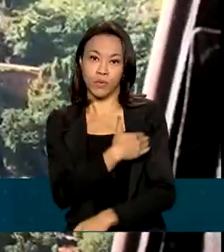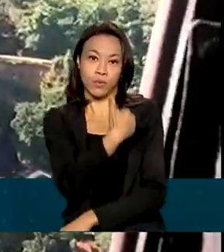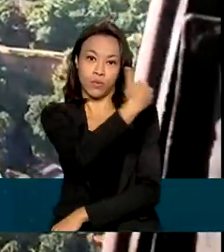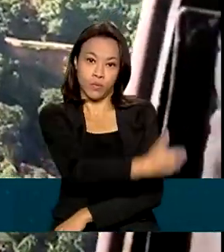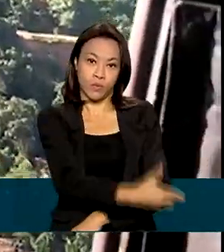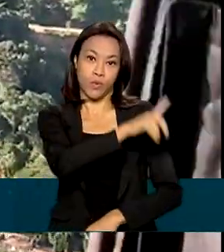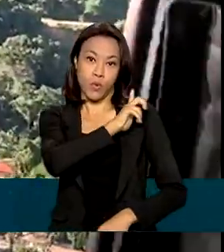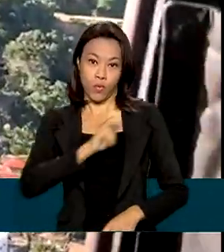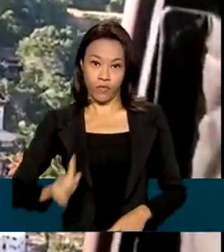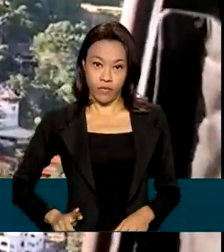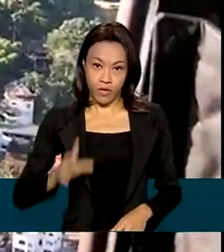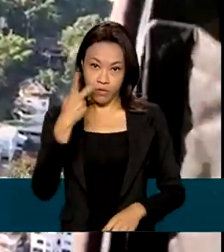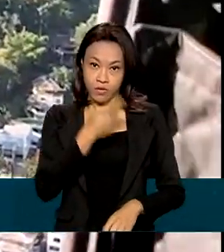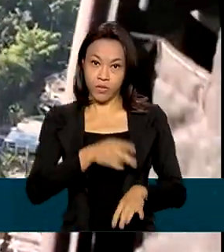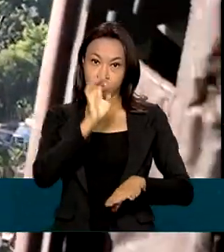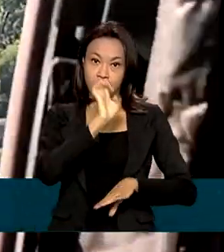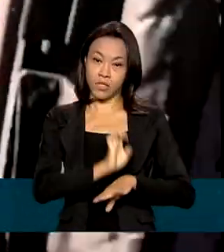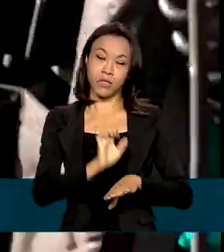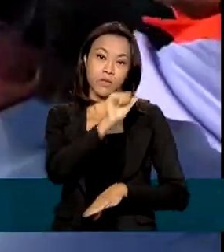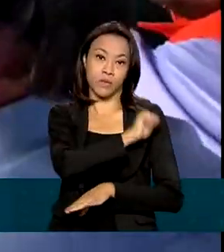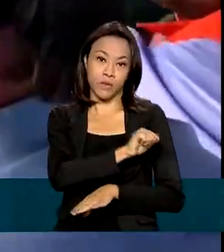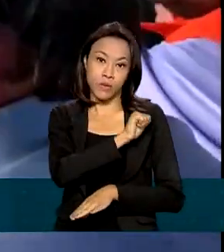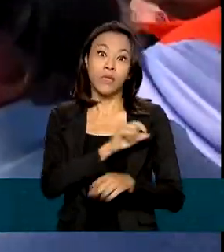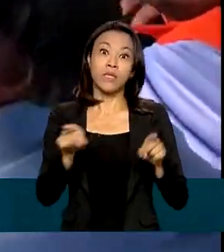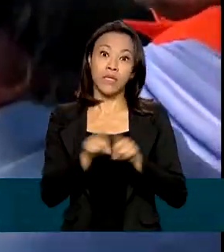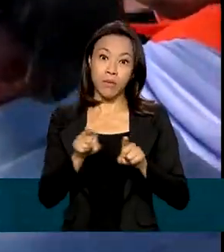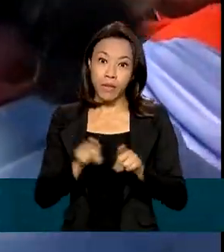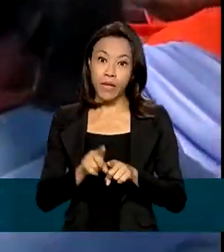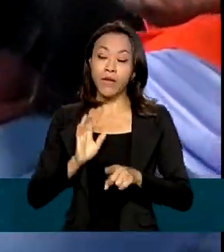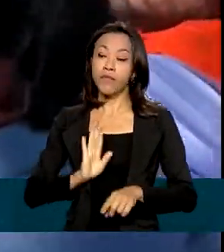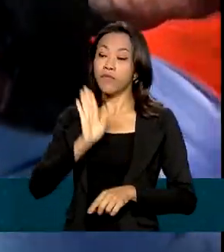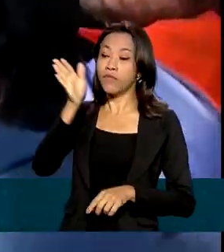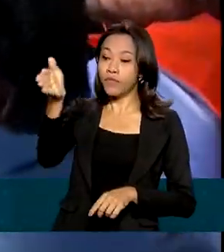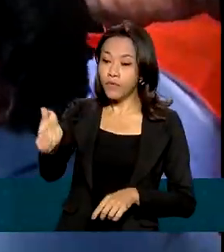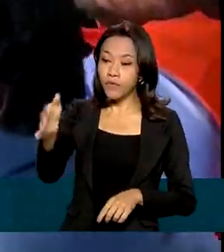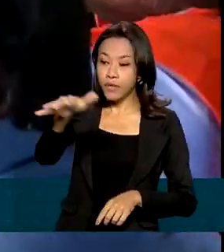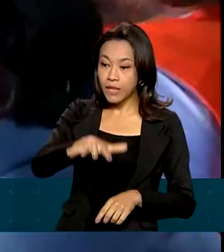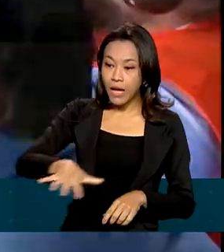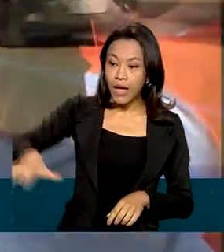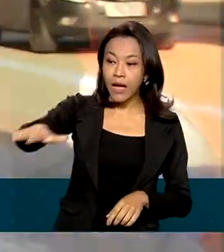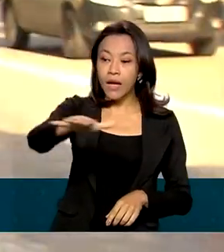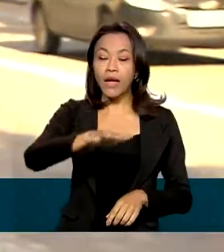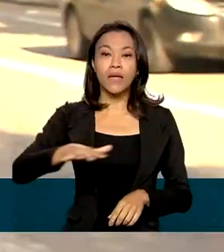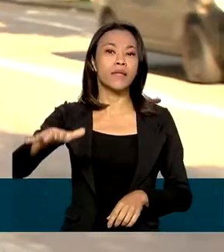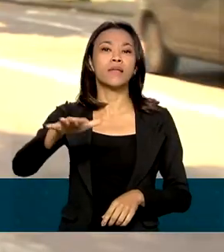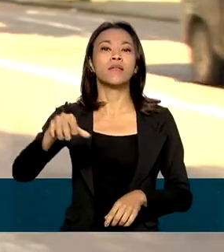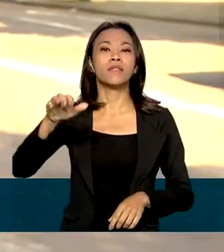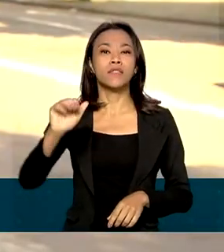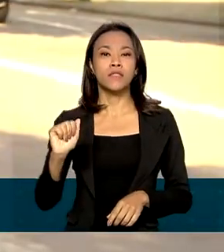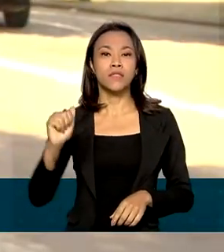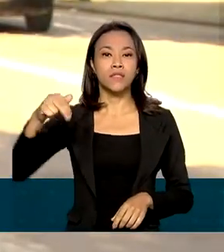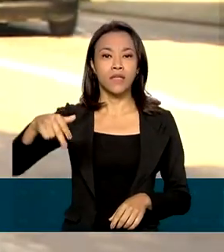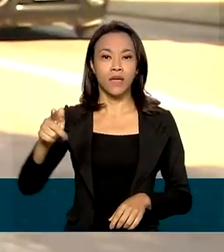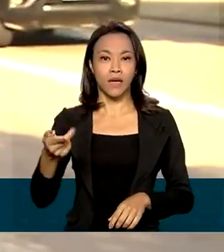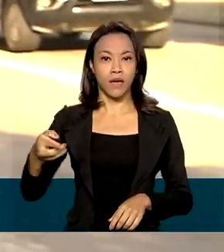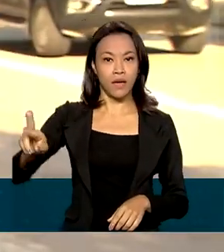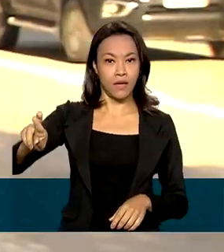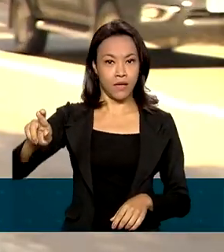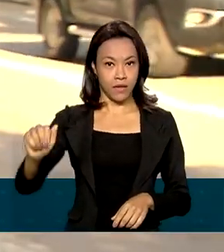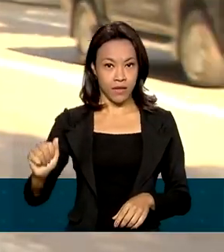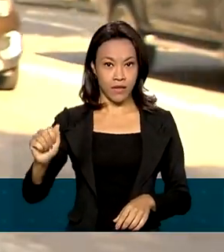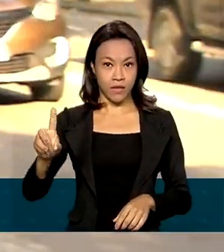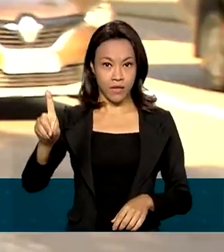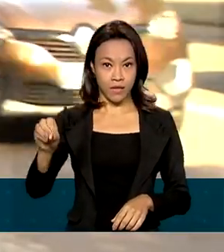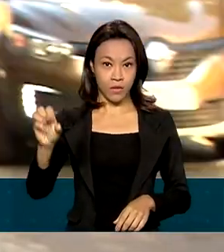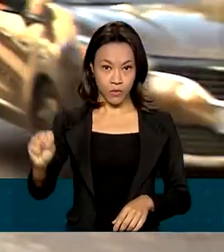Rio, Cláudio Castro. Ele também visitou o bairro de Monsuaba, em Angra, um dos mais atingidos por esses temporais,